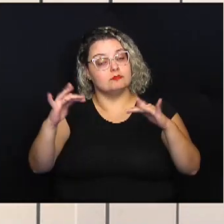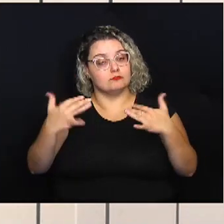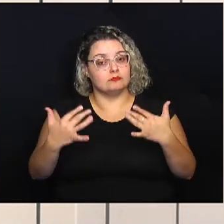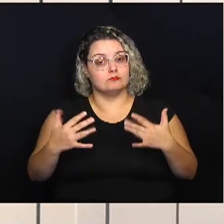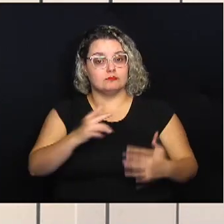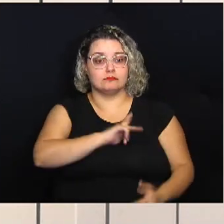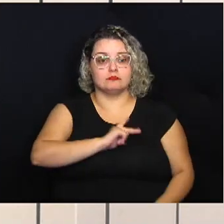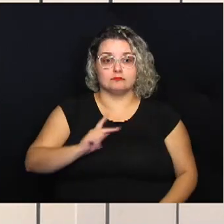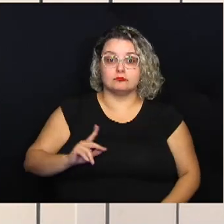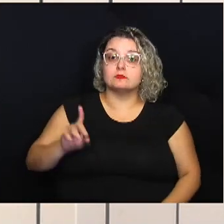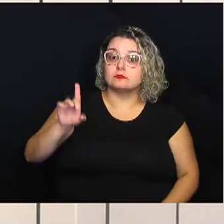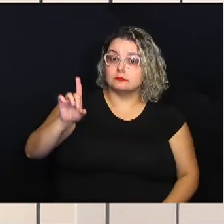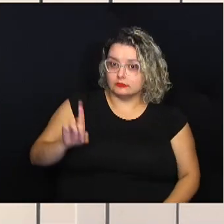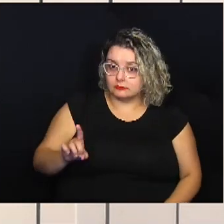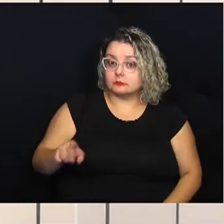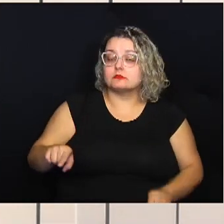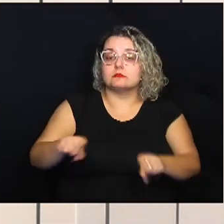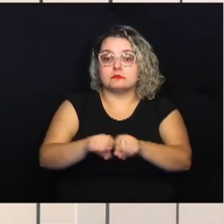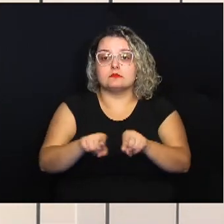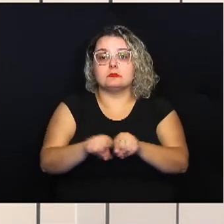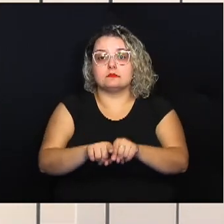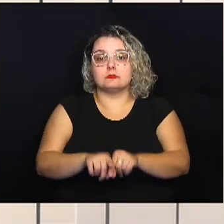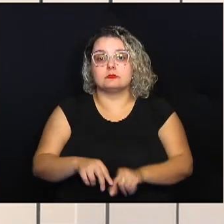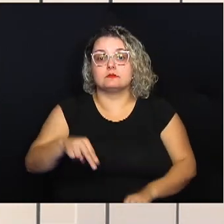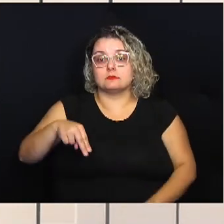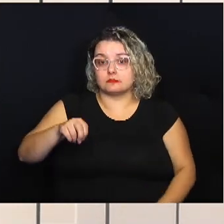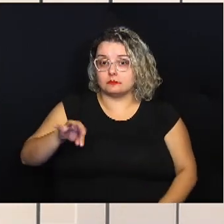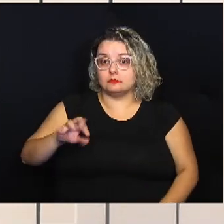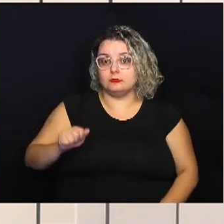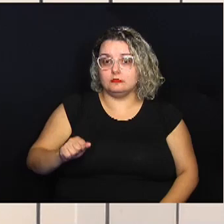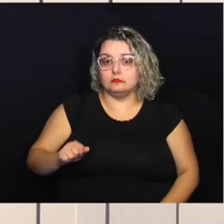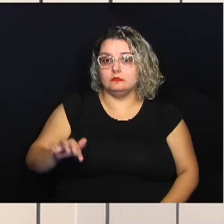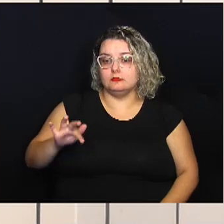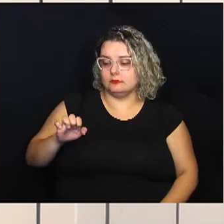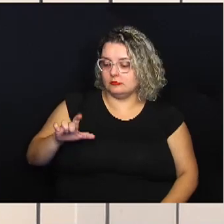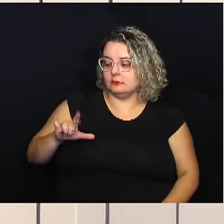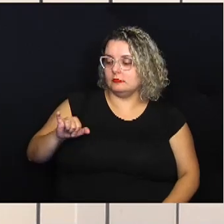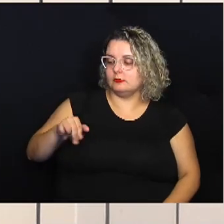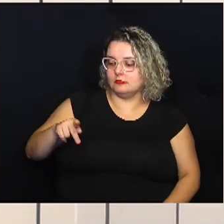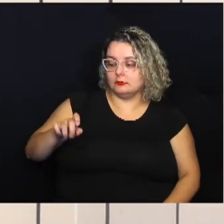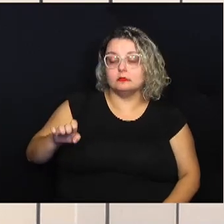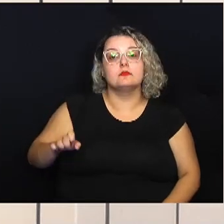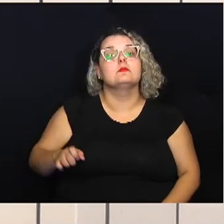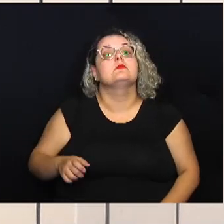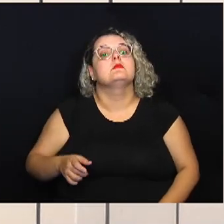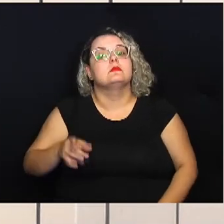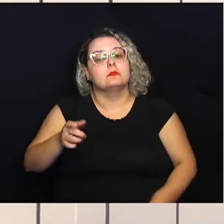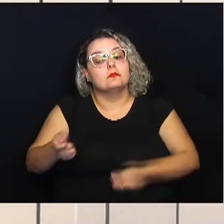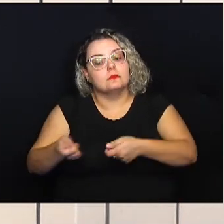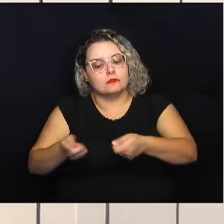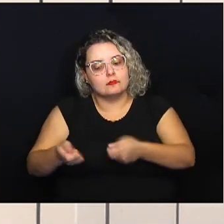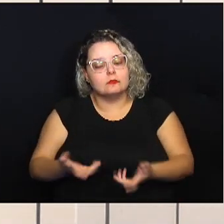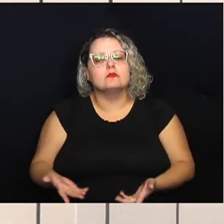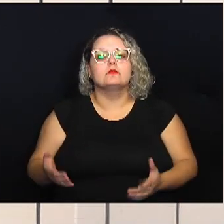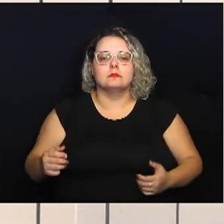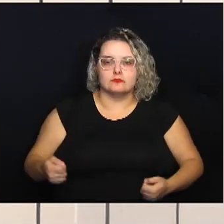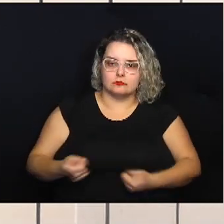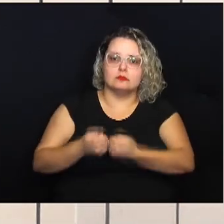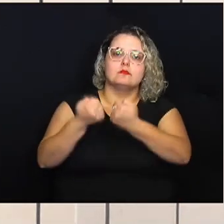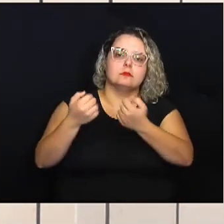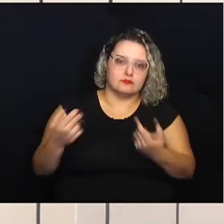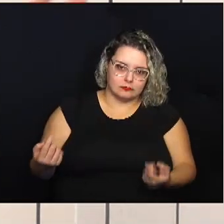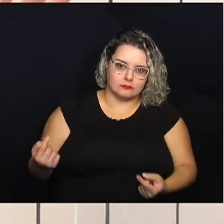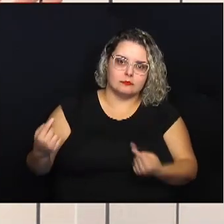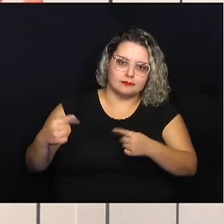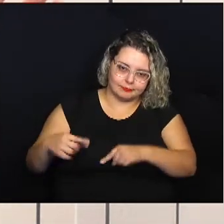A diretoria, inclusive, soltou uma nota agora há pouco. Felipe Moreira vai dirigir a equipe neste confronto contra o Criciúma.